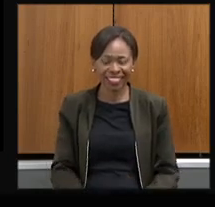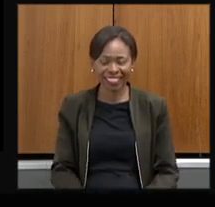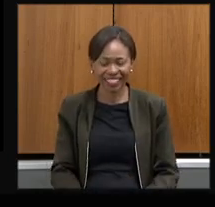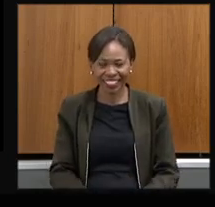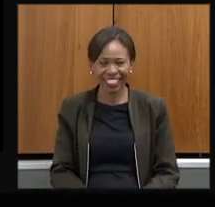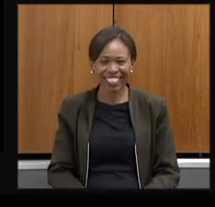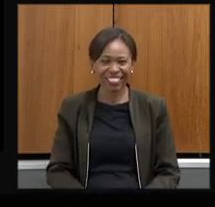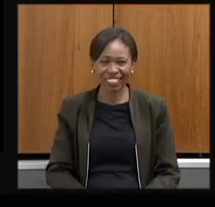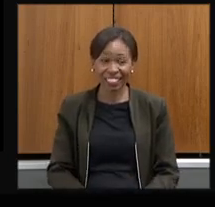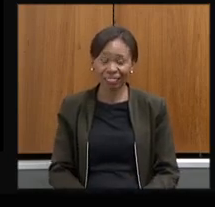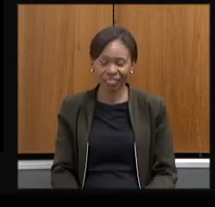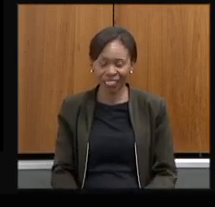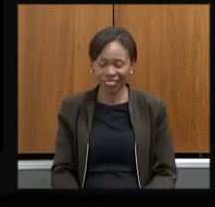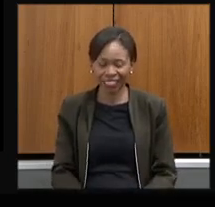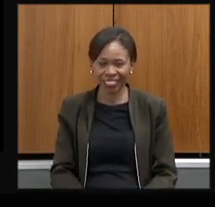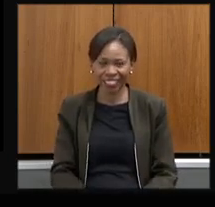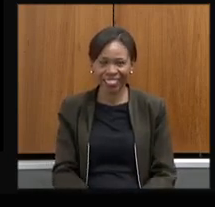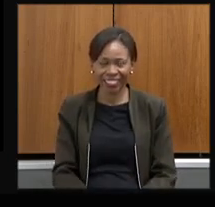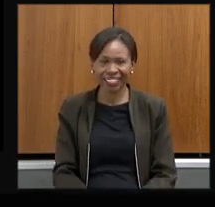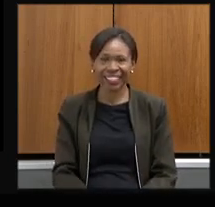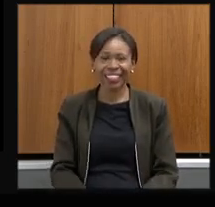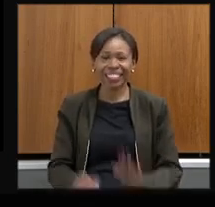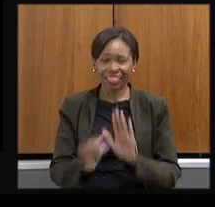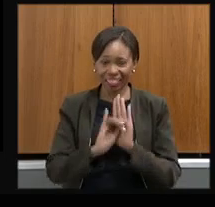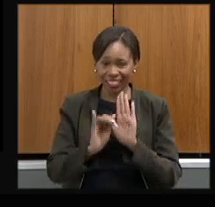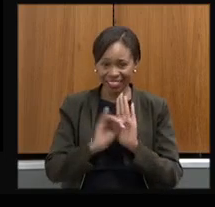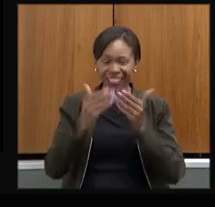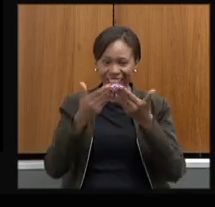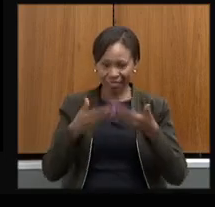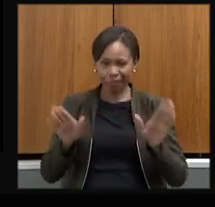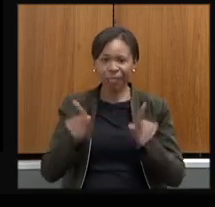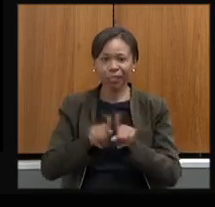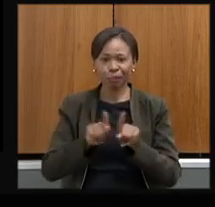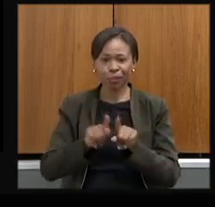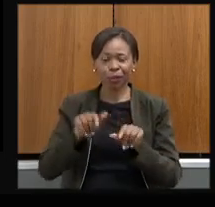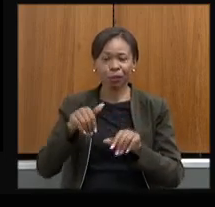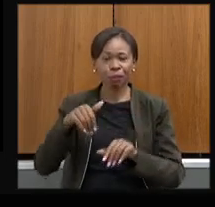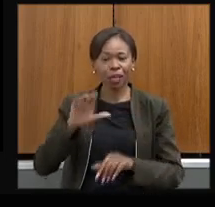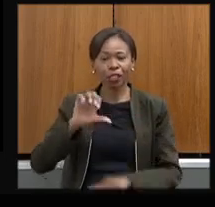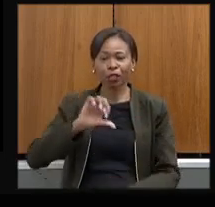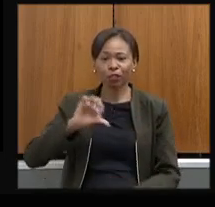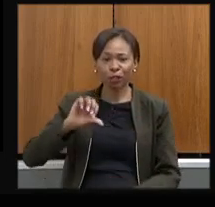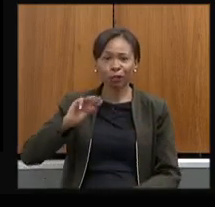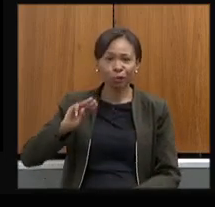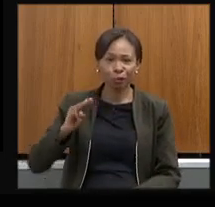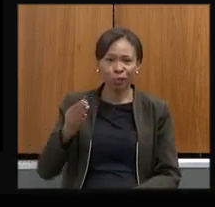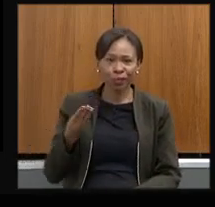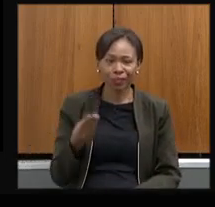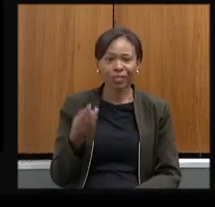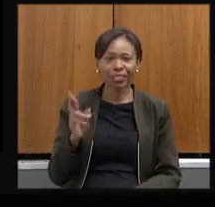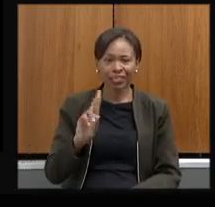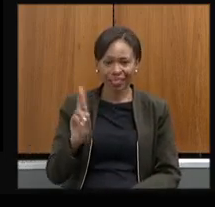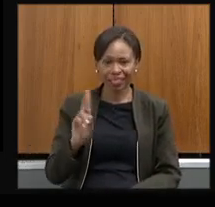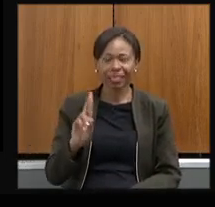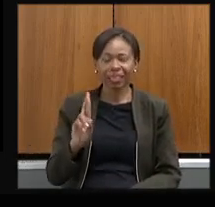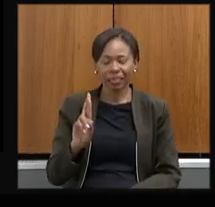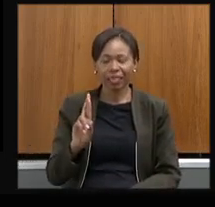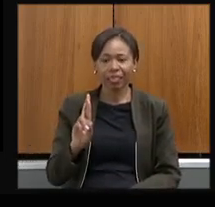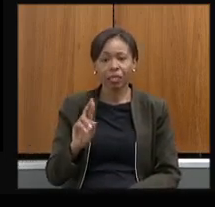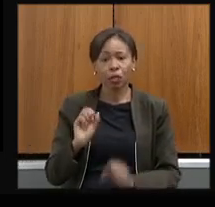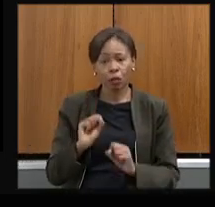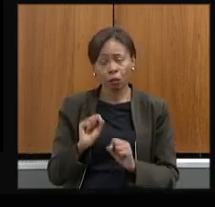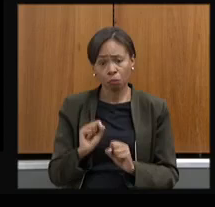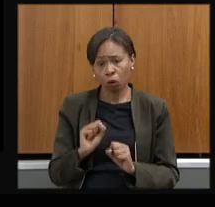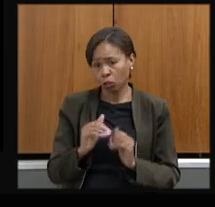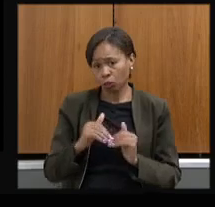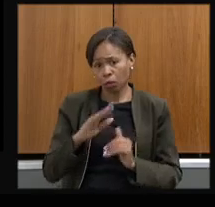net também está com edital aberto são mais 99 milhões de reais parte pode fazer mais de